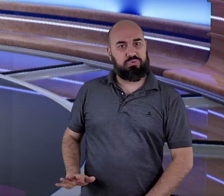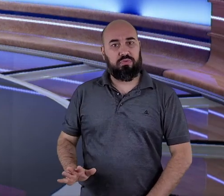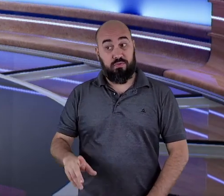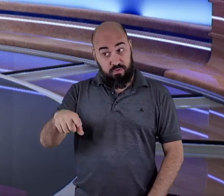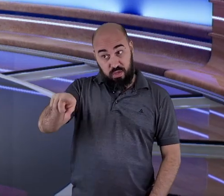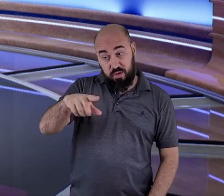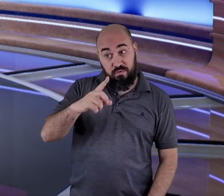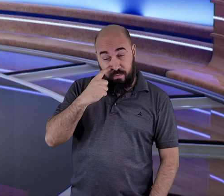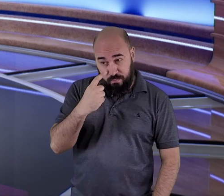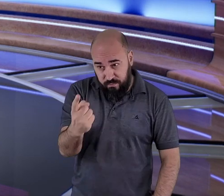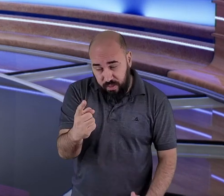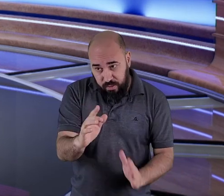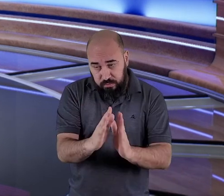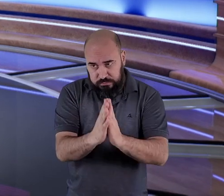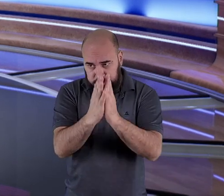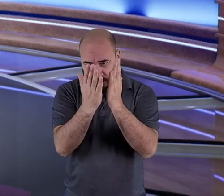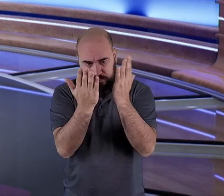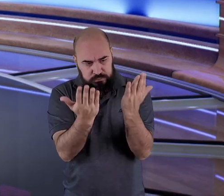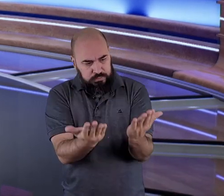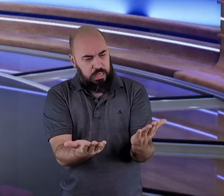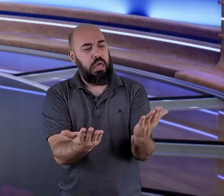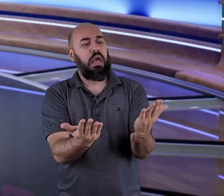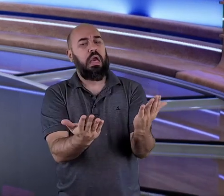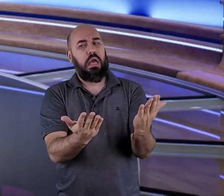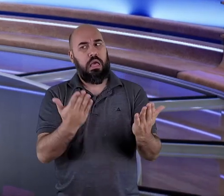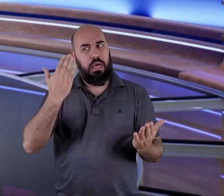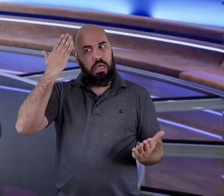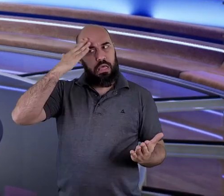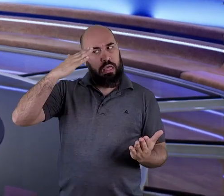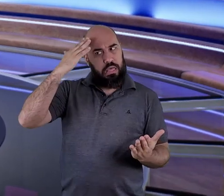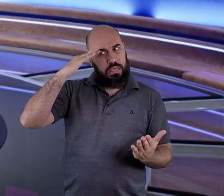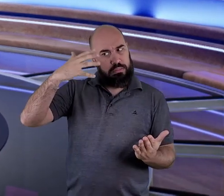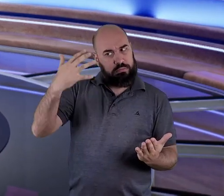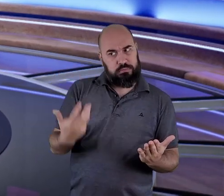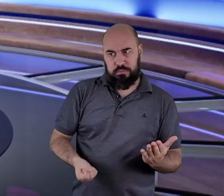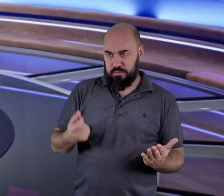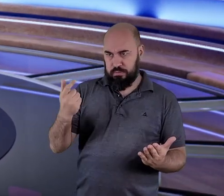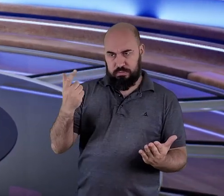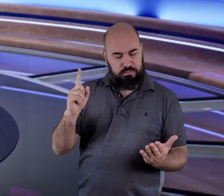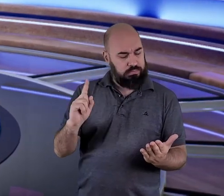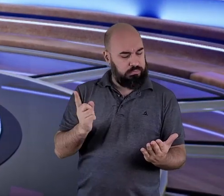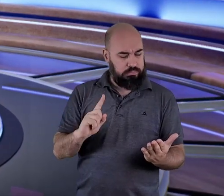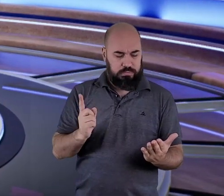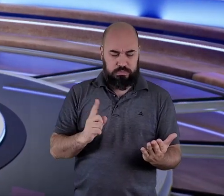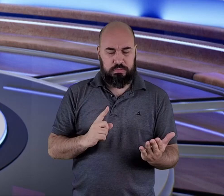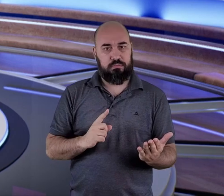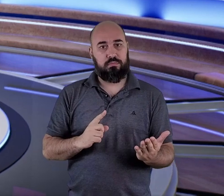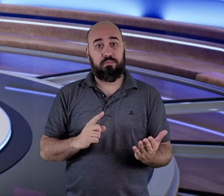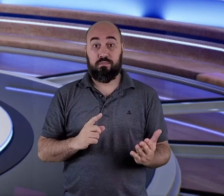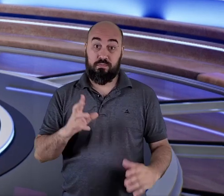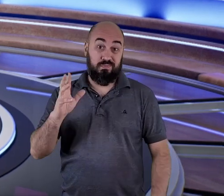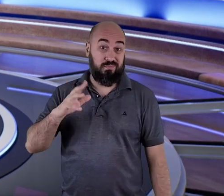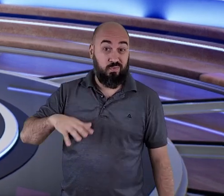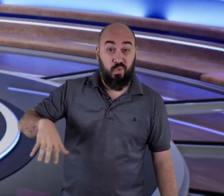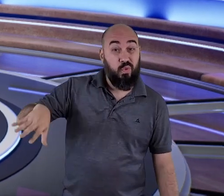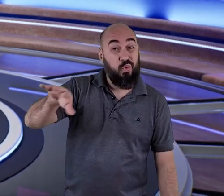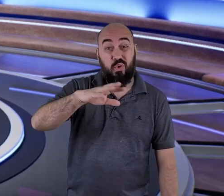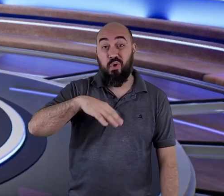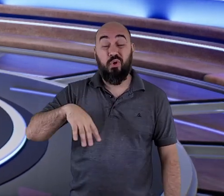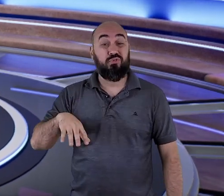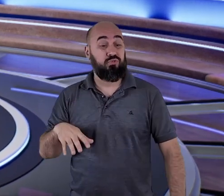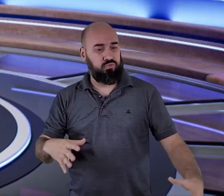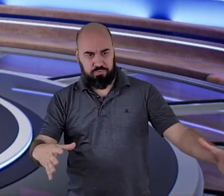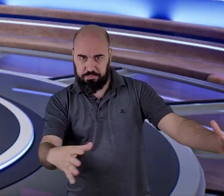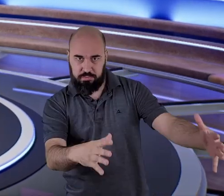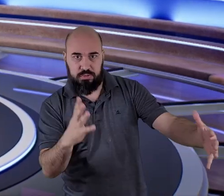Nesse processo de julgamento, Deus responderá a todas as perguntas que tivermos em relação à